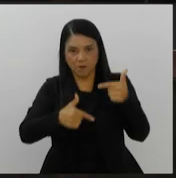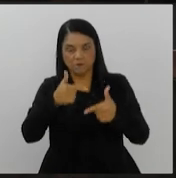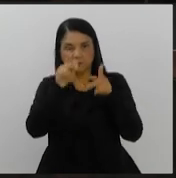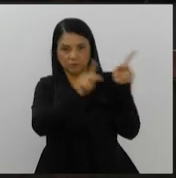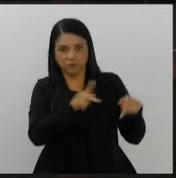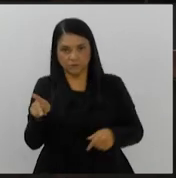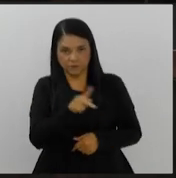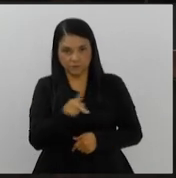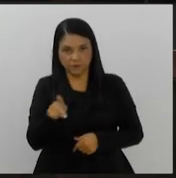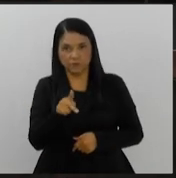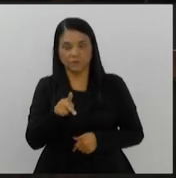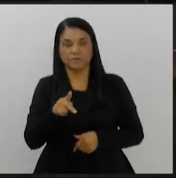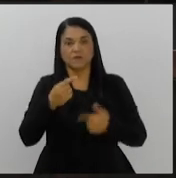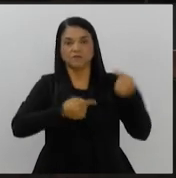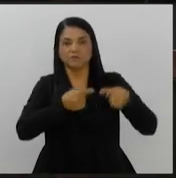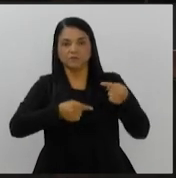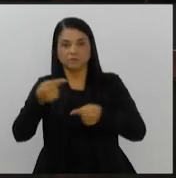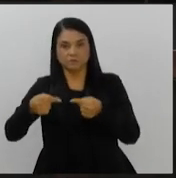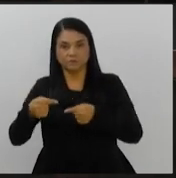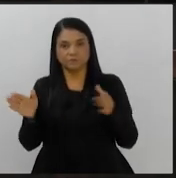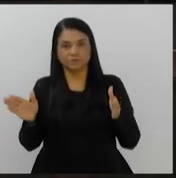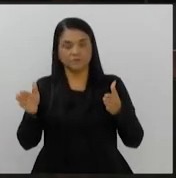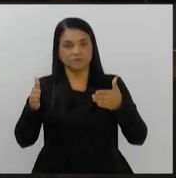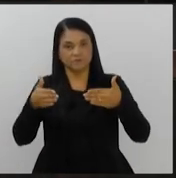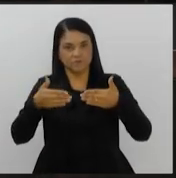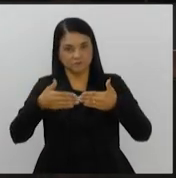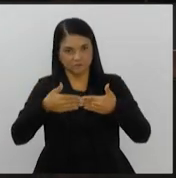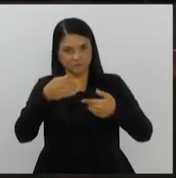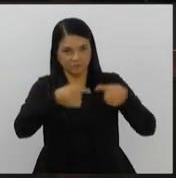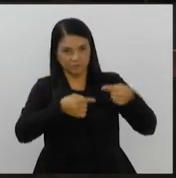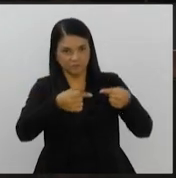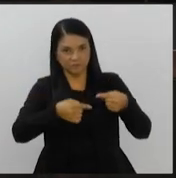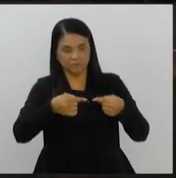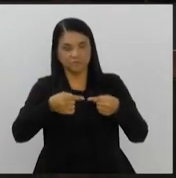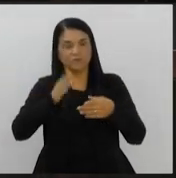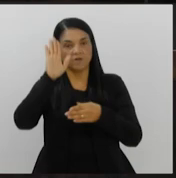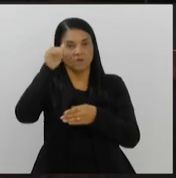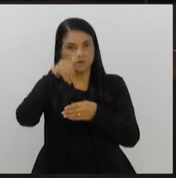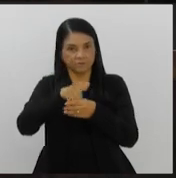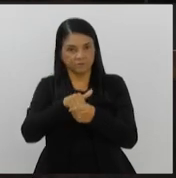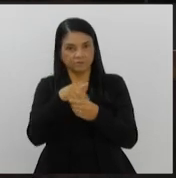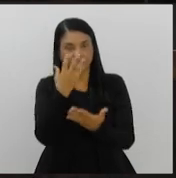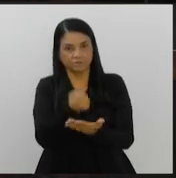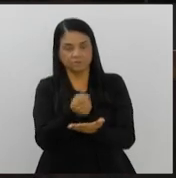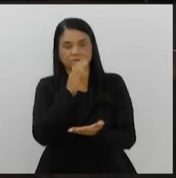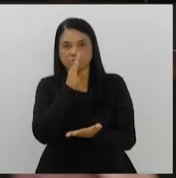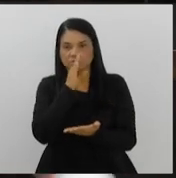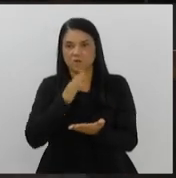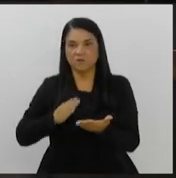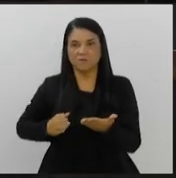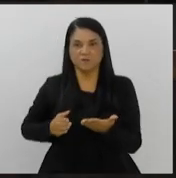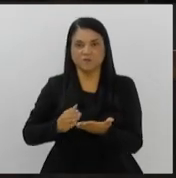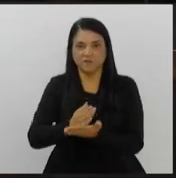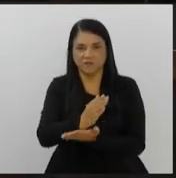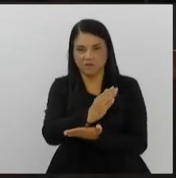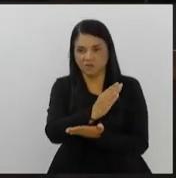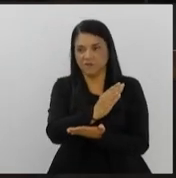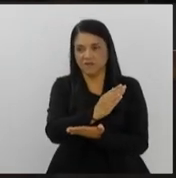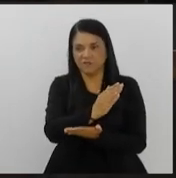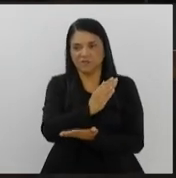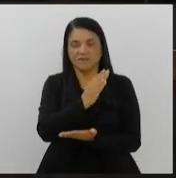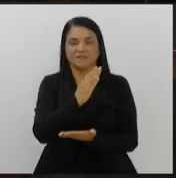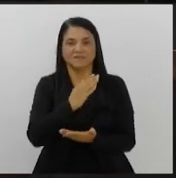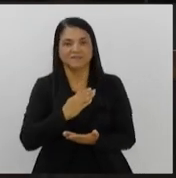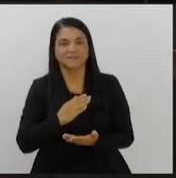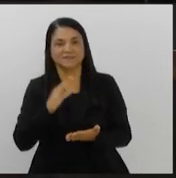outras providências. Em discussão, não havendo quem queira discutir, encerrada a discussão e votação, os senhores que aprovam permaneçam como estão,